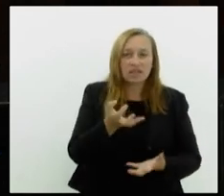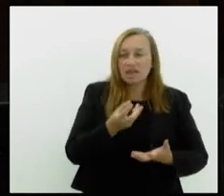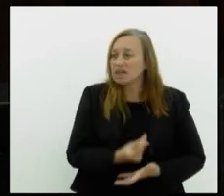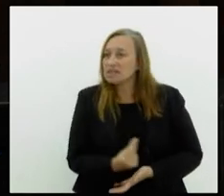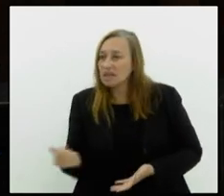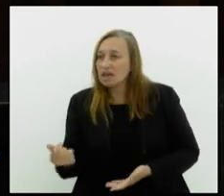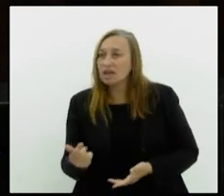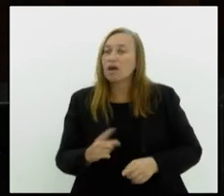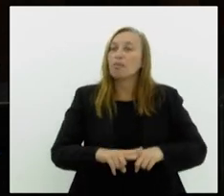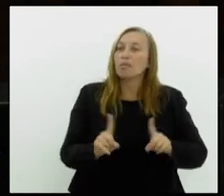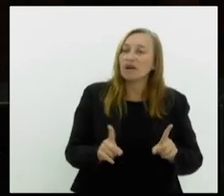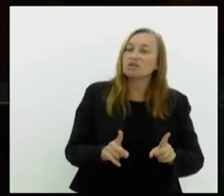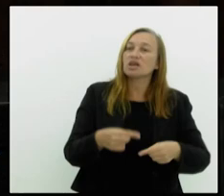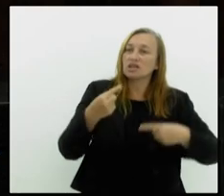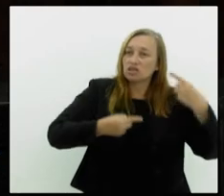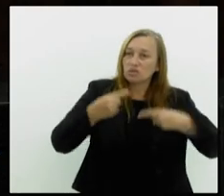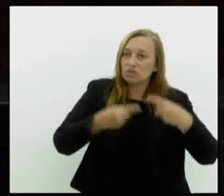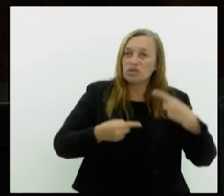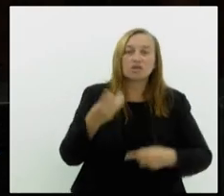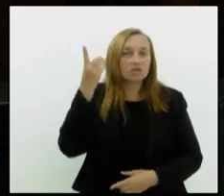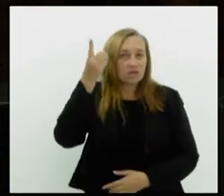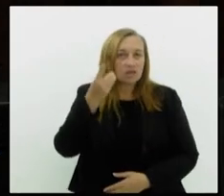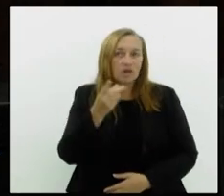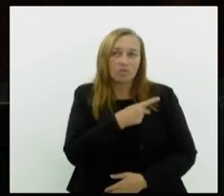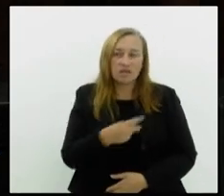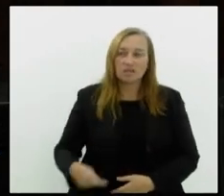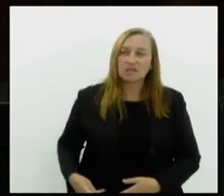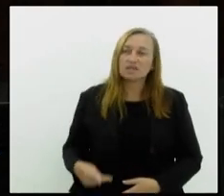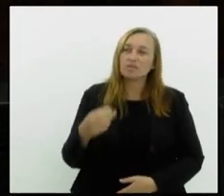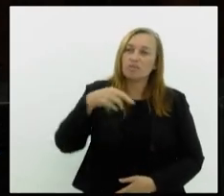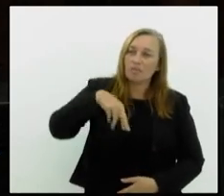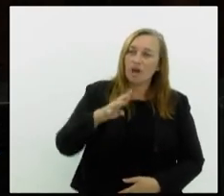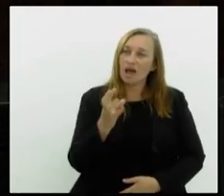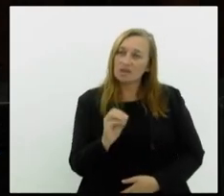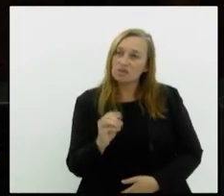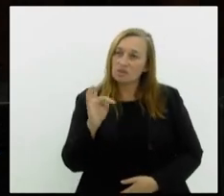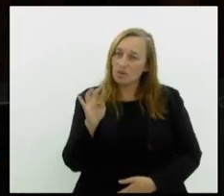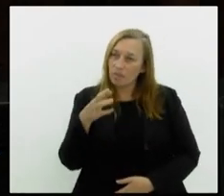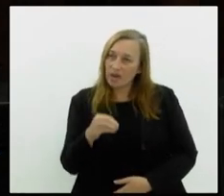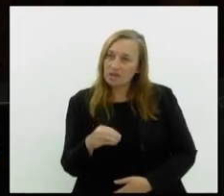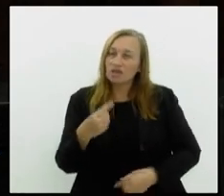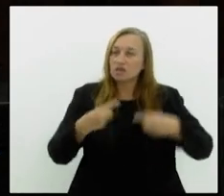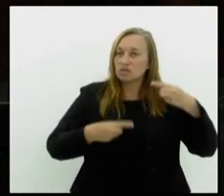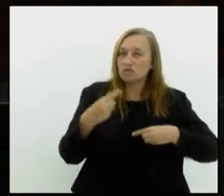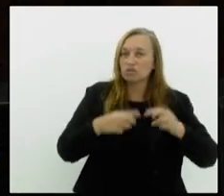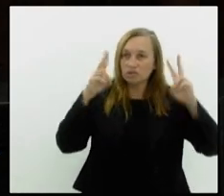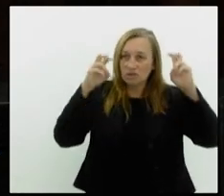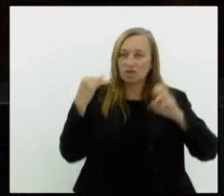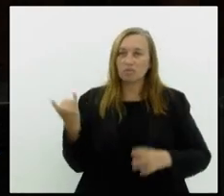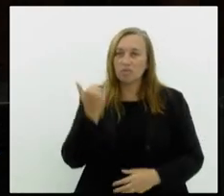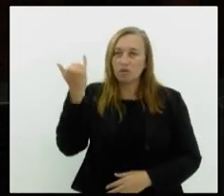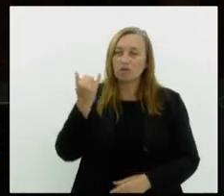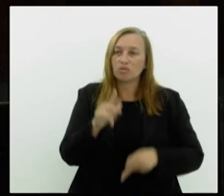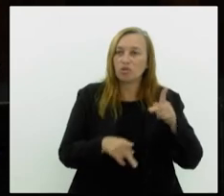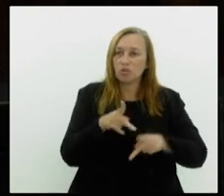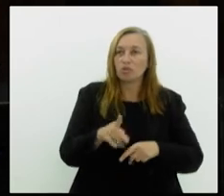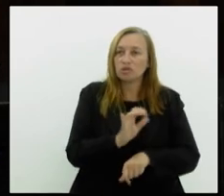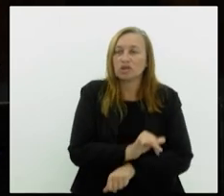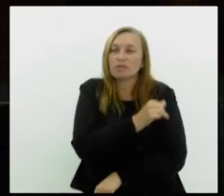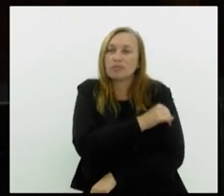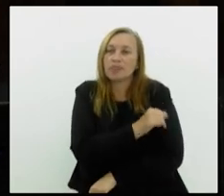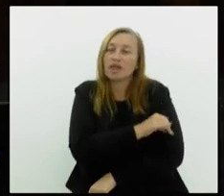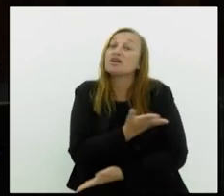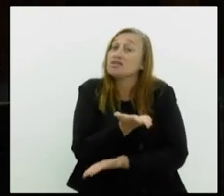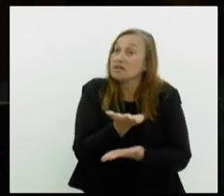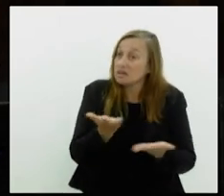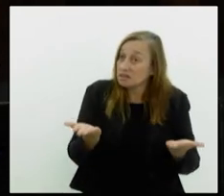aqui discutindo, está aqui o presidente Márcio Gualberto, discutindo os temas relevantes e pertinentes para a população do Rio de Janeiro, são